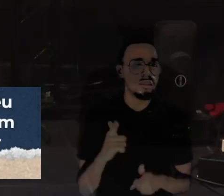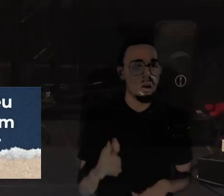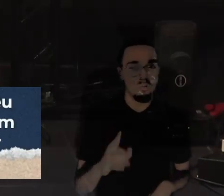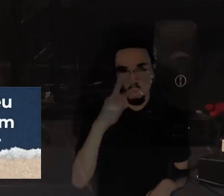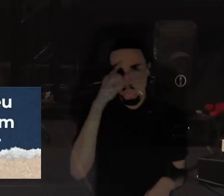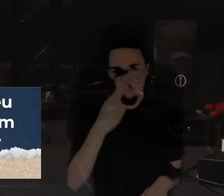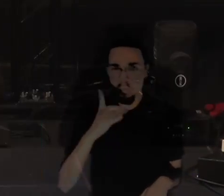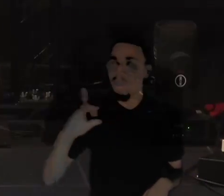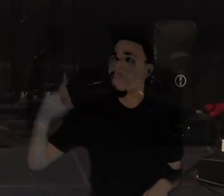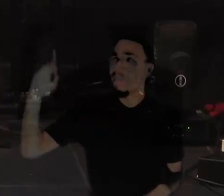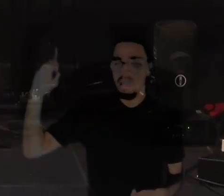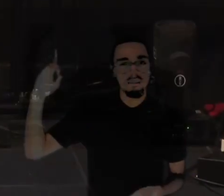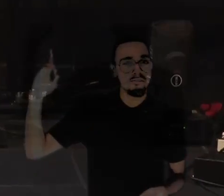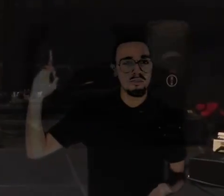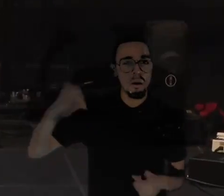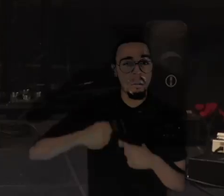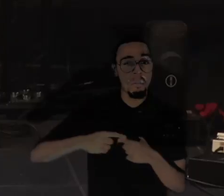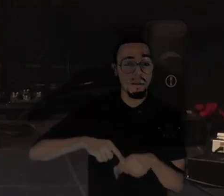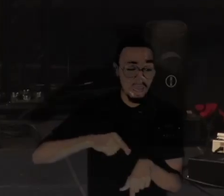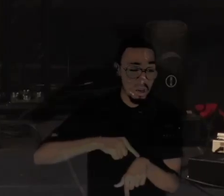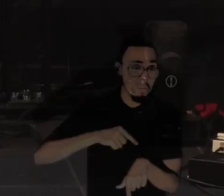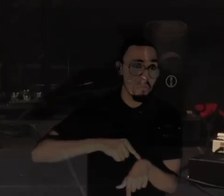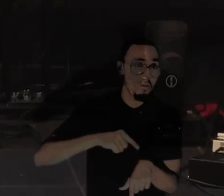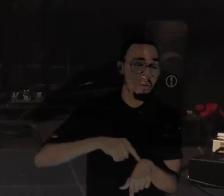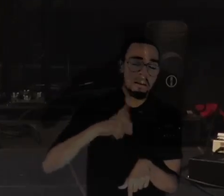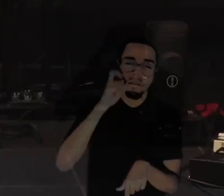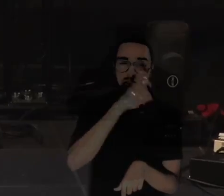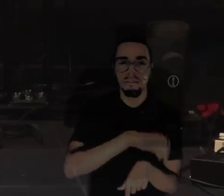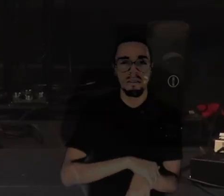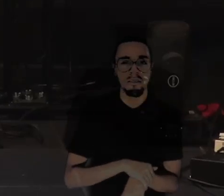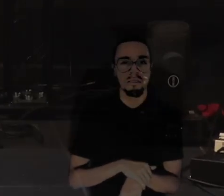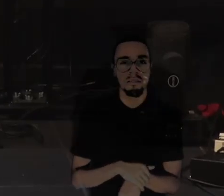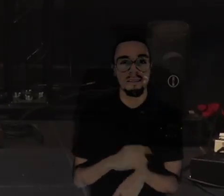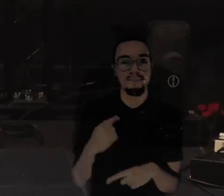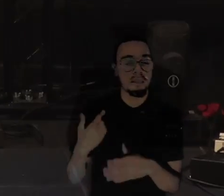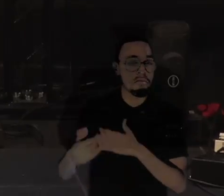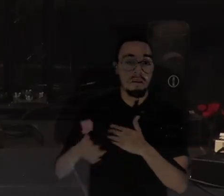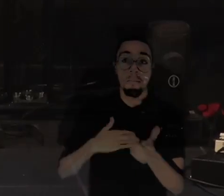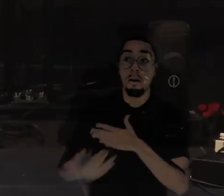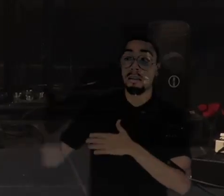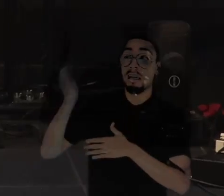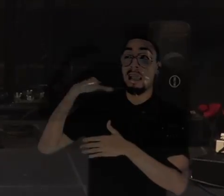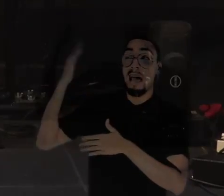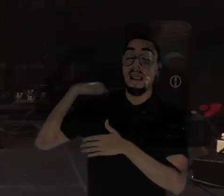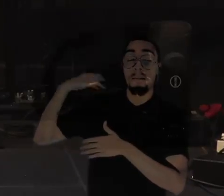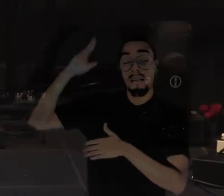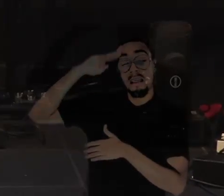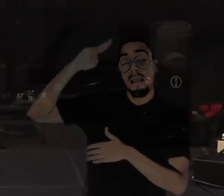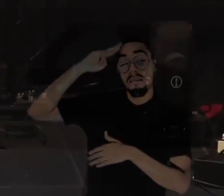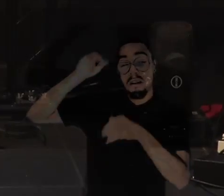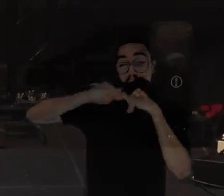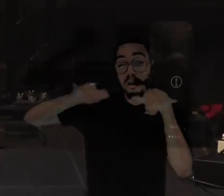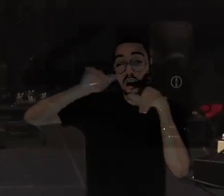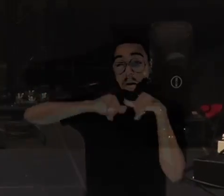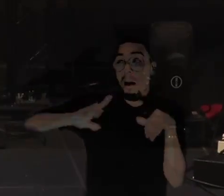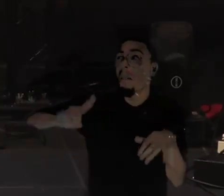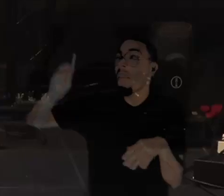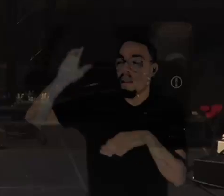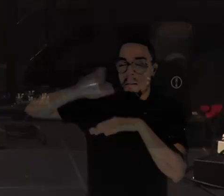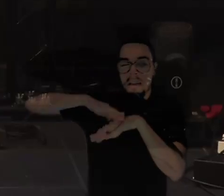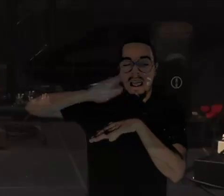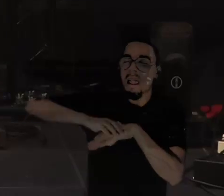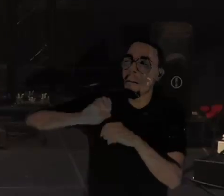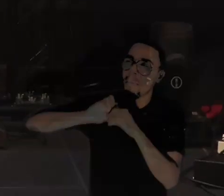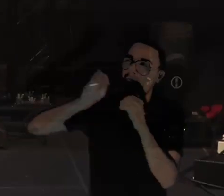dúvida, por conta de um momento, tudo que ele tinha ouvido sobre Deus, tudo que os pais dele contaram, tudo que as